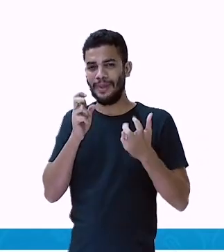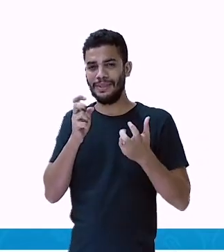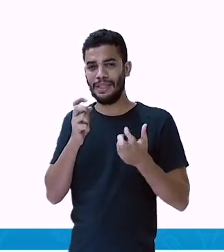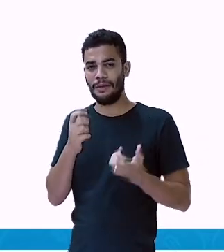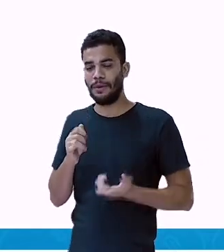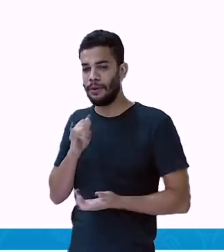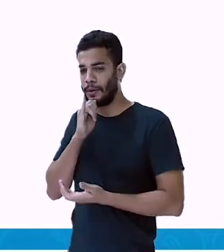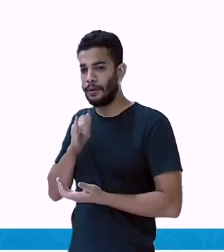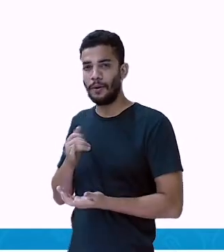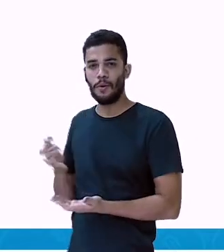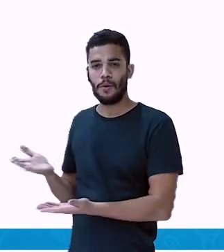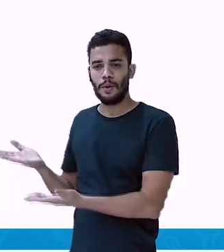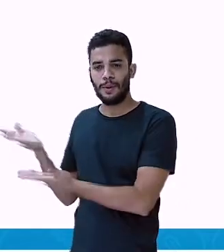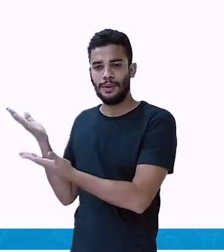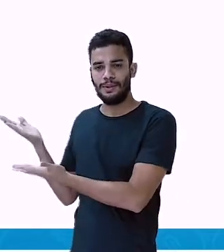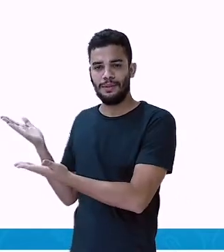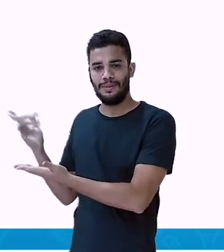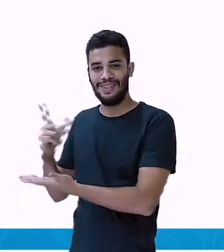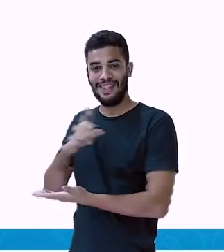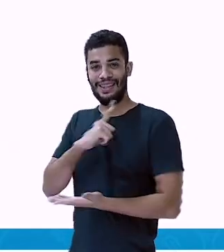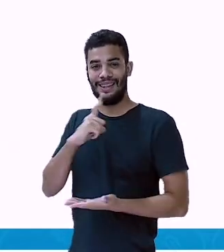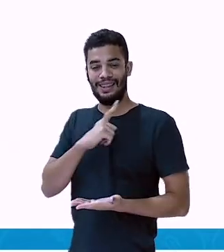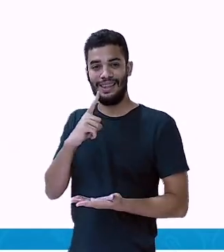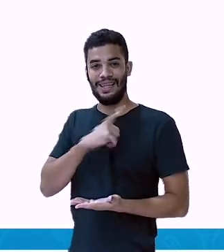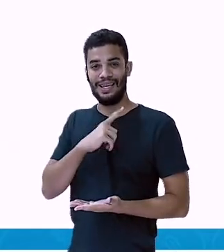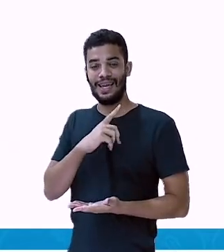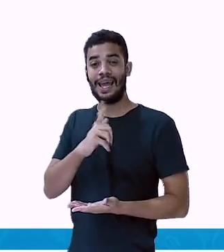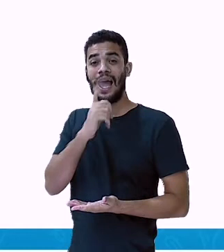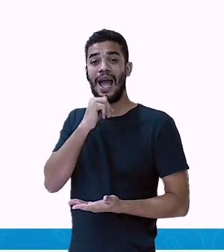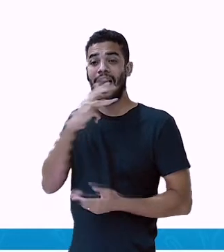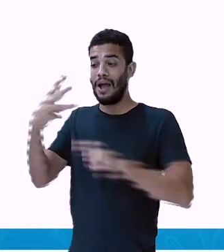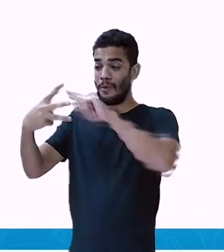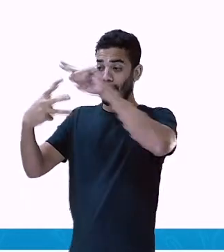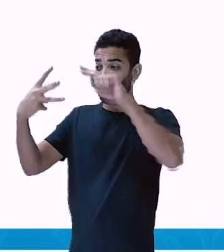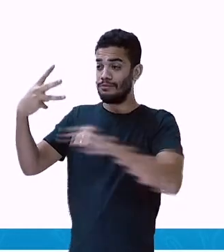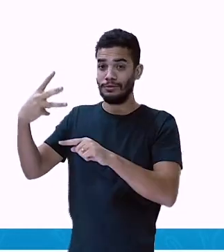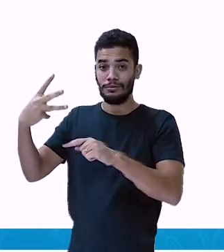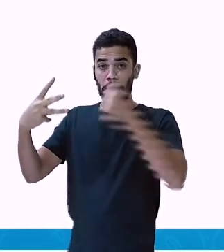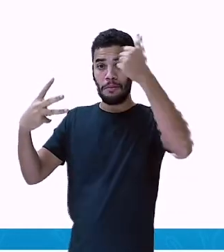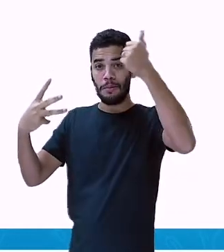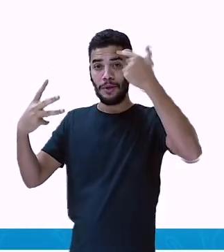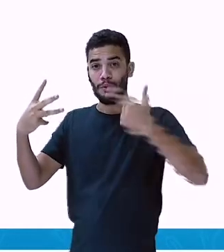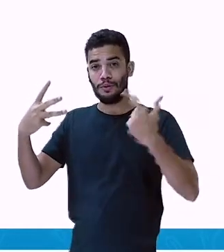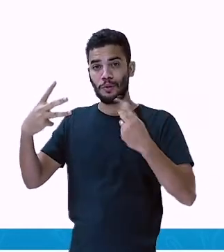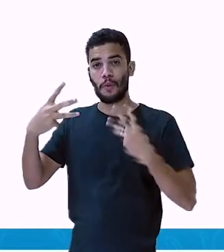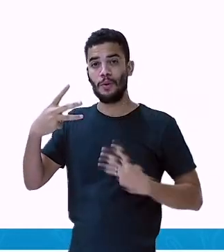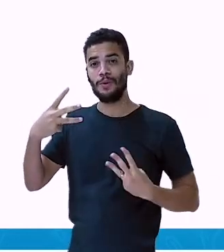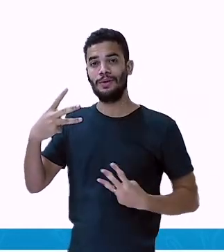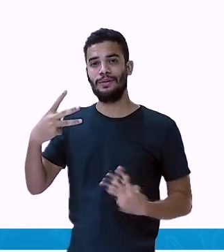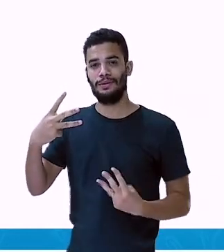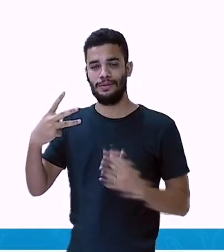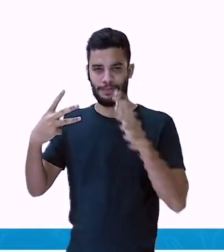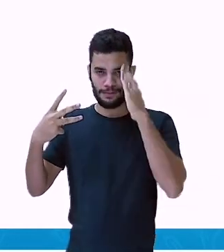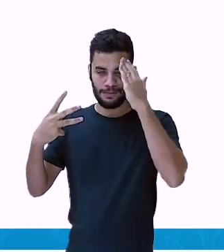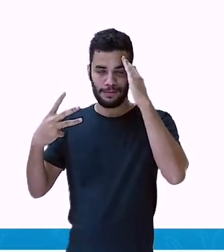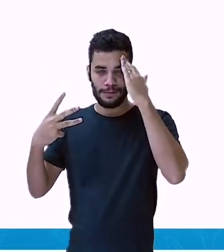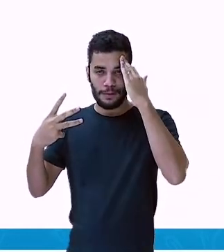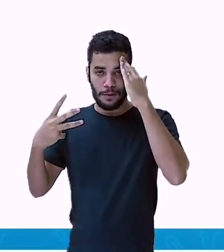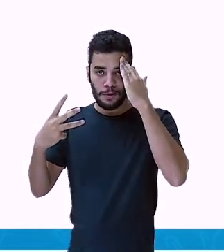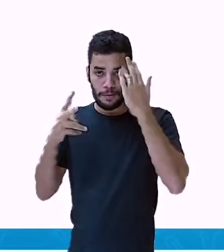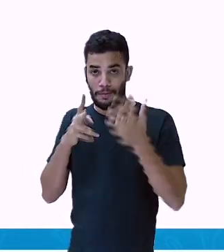solvente universal. Então, olha só, aqui é uma mistura homogênea. A água